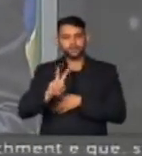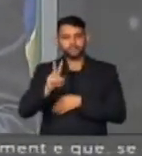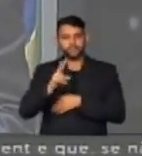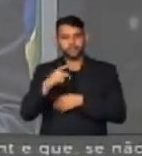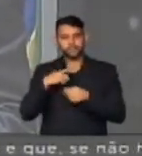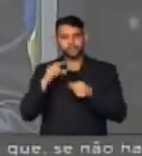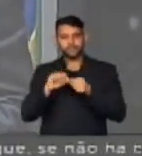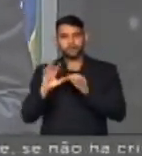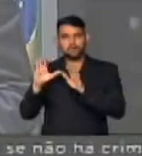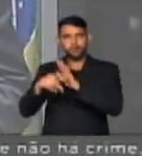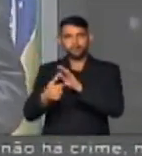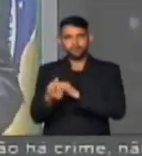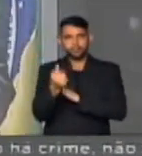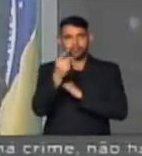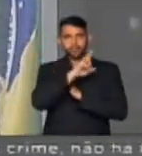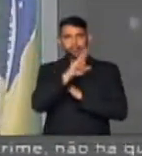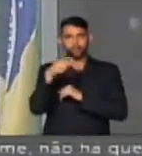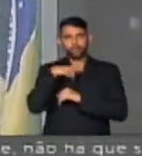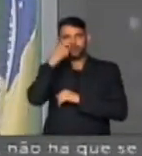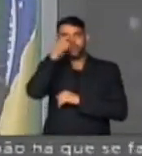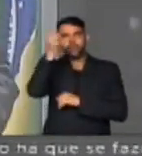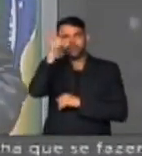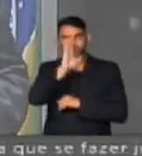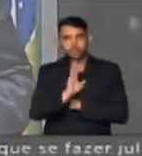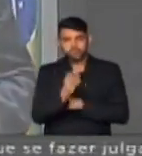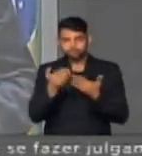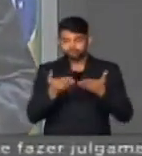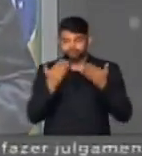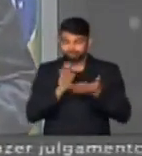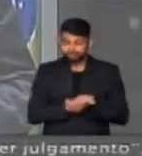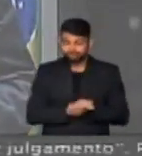tomar propina em nome do interesse nacional.